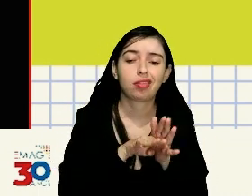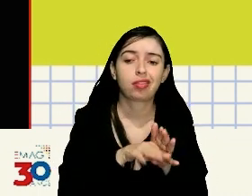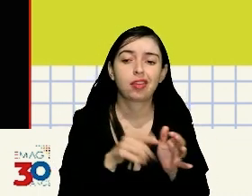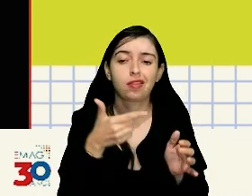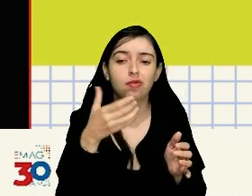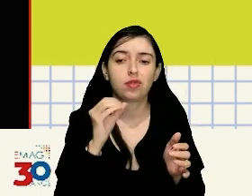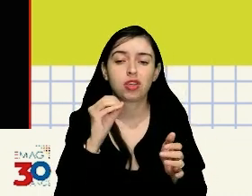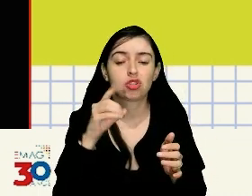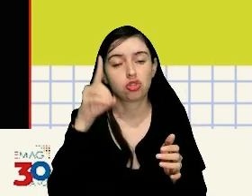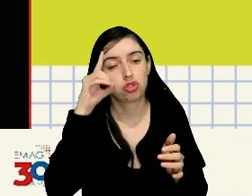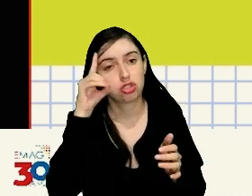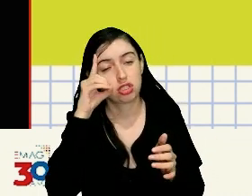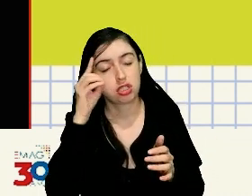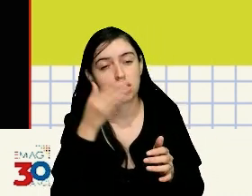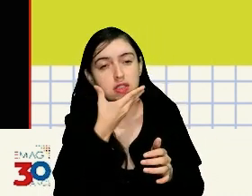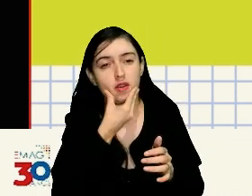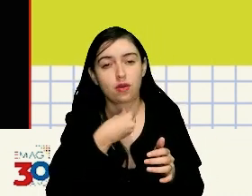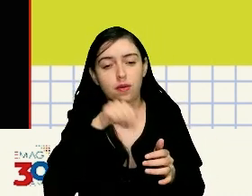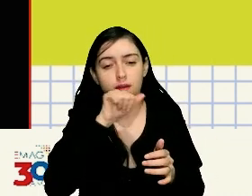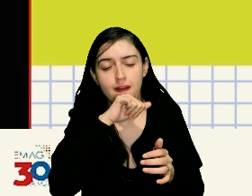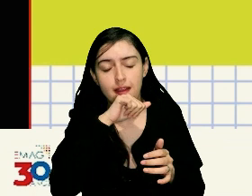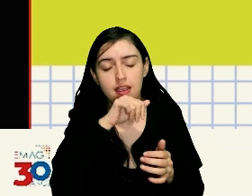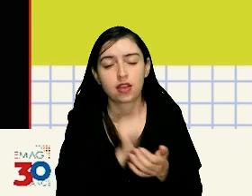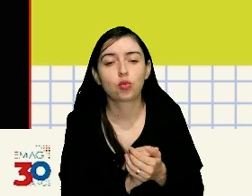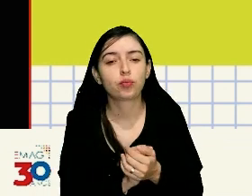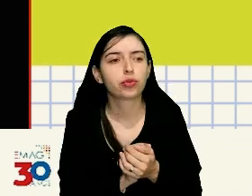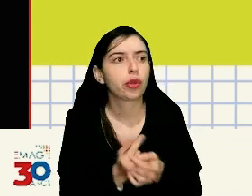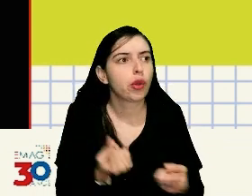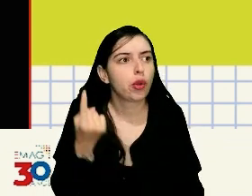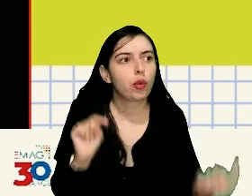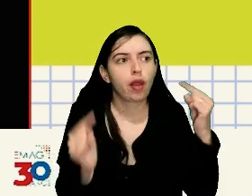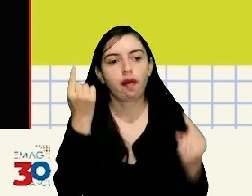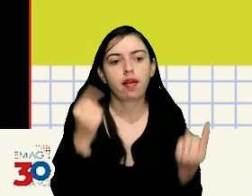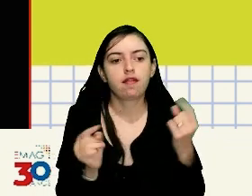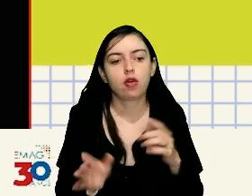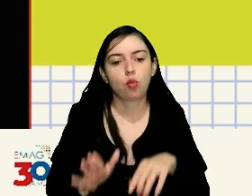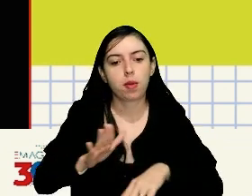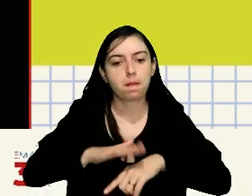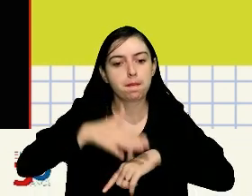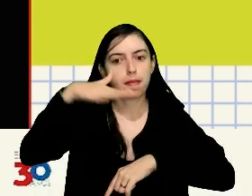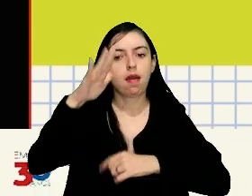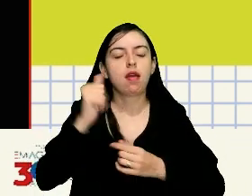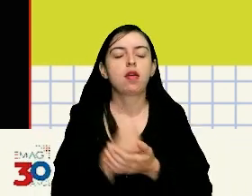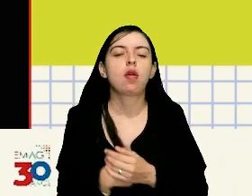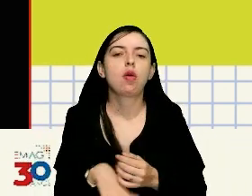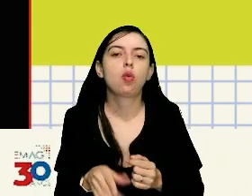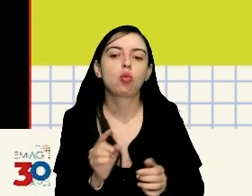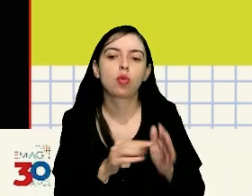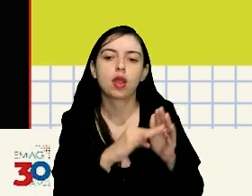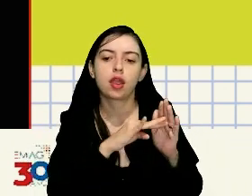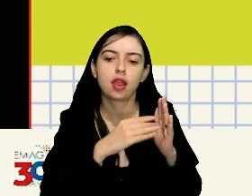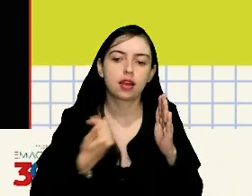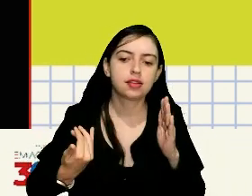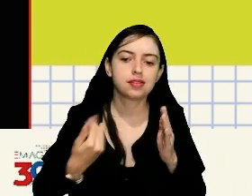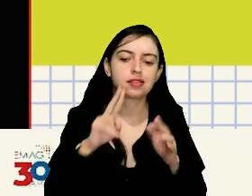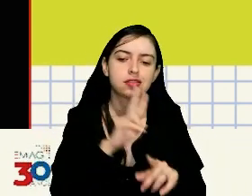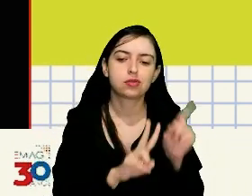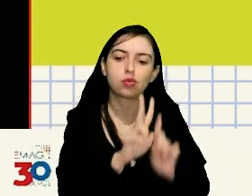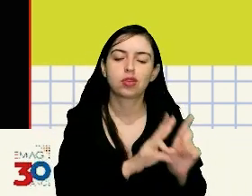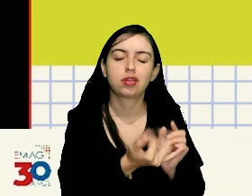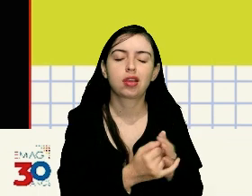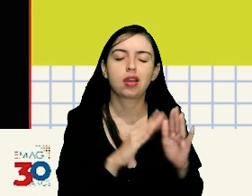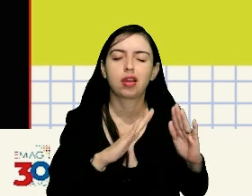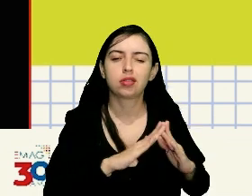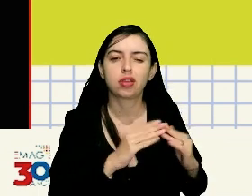o carnaval é maior que a licença paternidade. Sabe assim? Então, assim, se o carnaval é maior que a licença paternidade, tem muito algo de